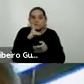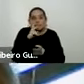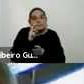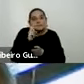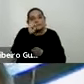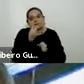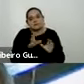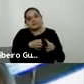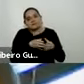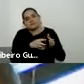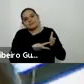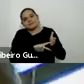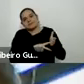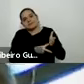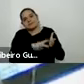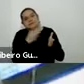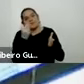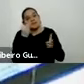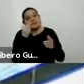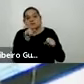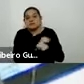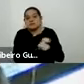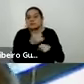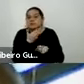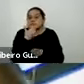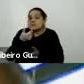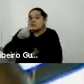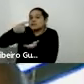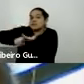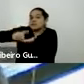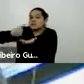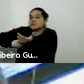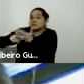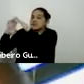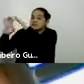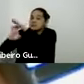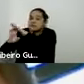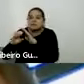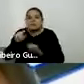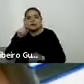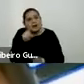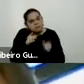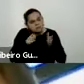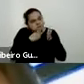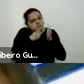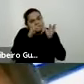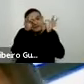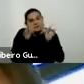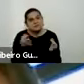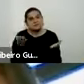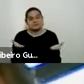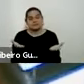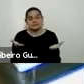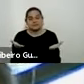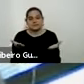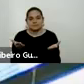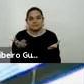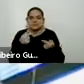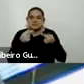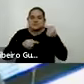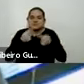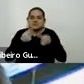para buscarem os melhores acordos, o que é o correto. Esse Claro. discurso de que você tem que acabar com